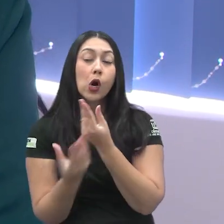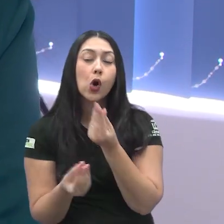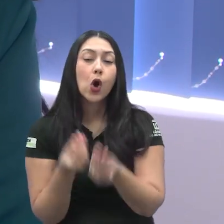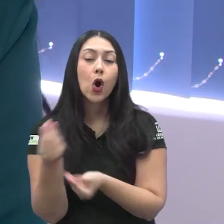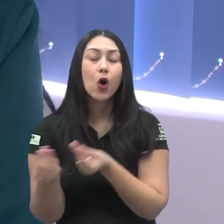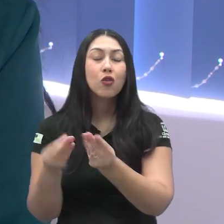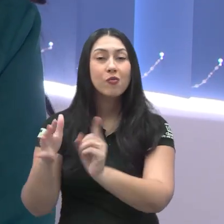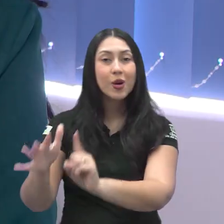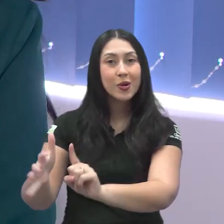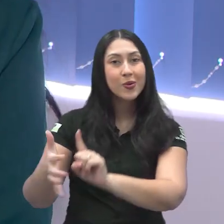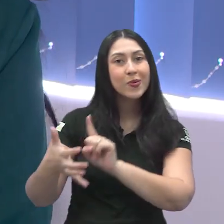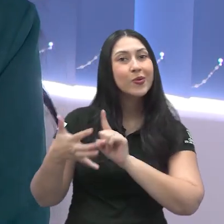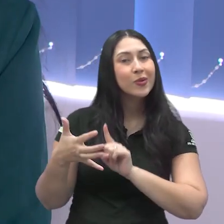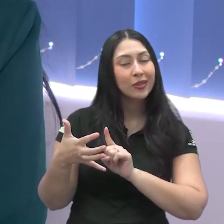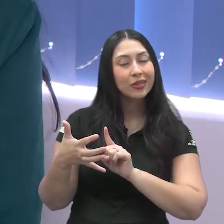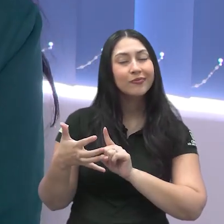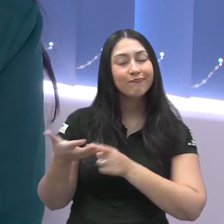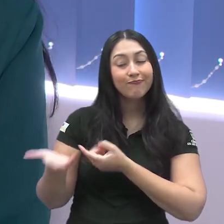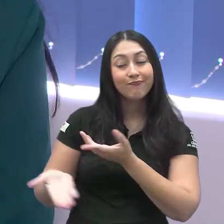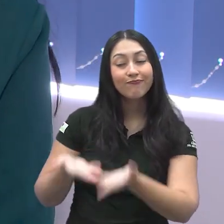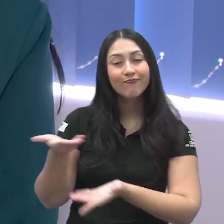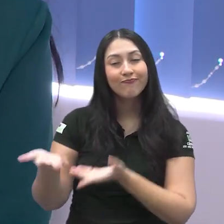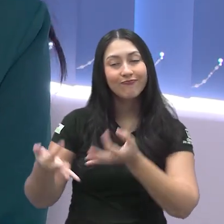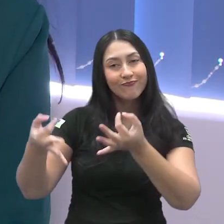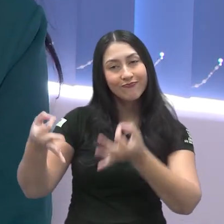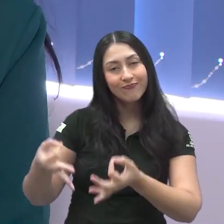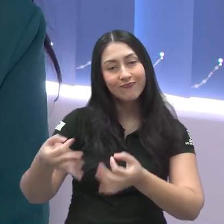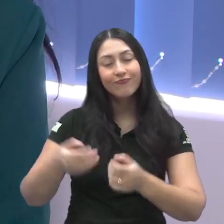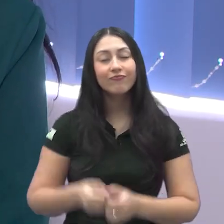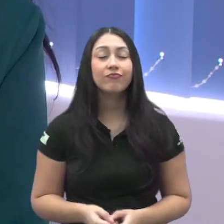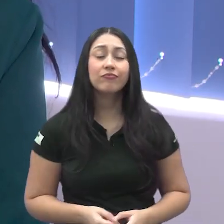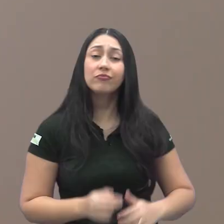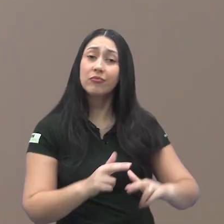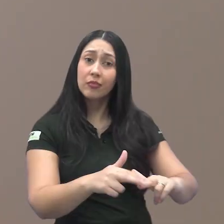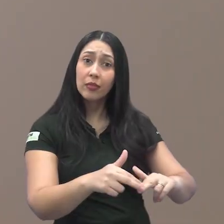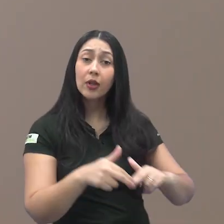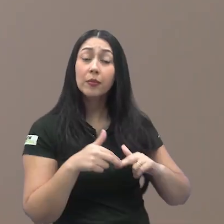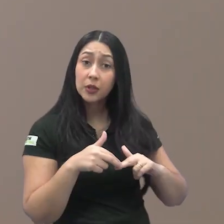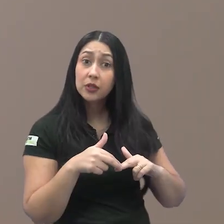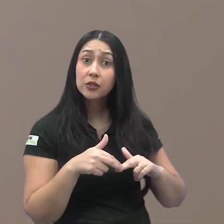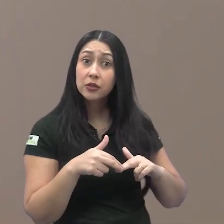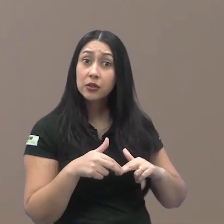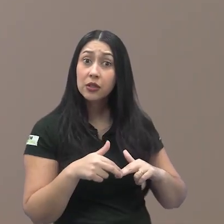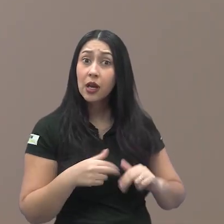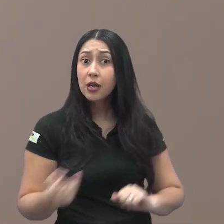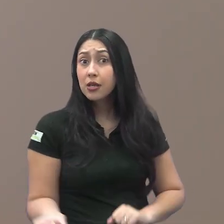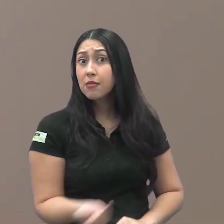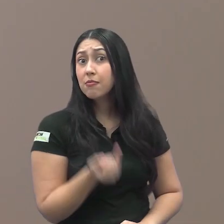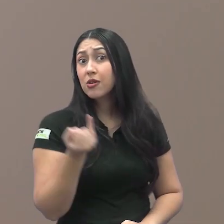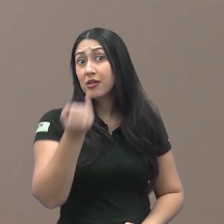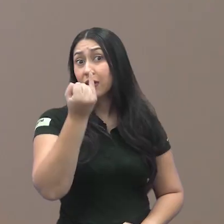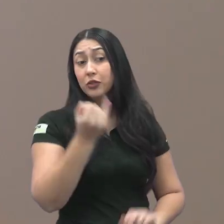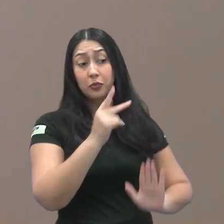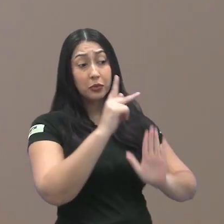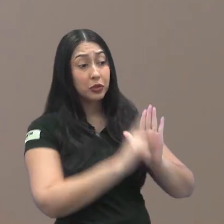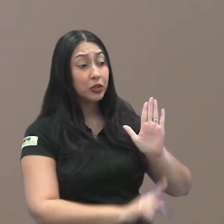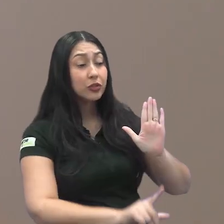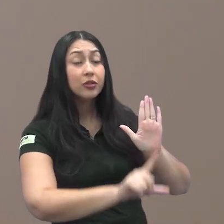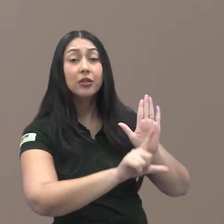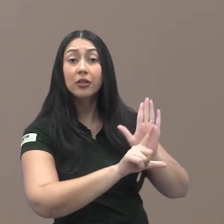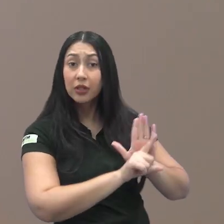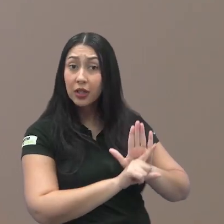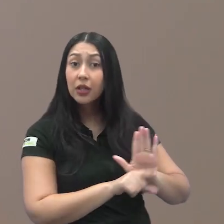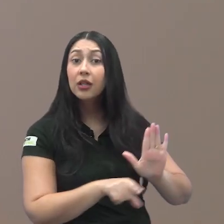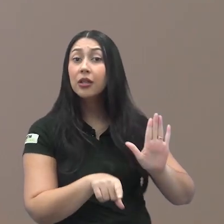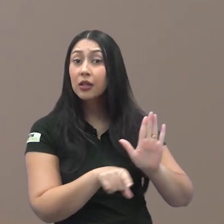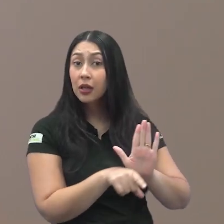para saber como acolher esse paciente e tratar isso da melhor forma. Por isso que redobra a importância de um projeto